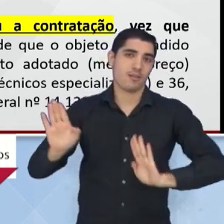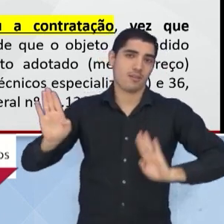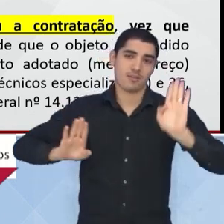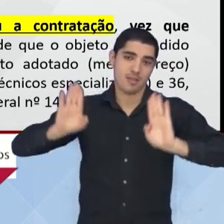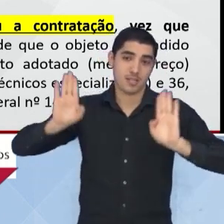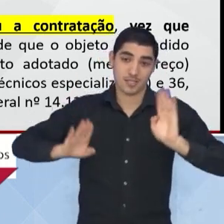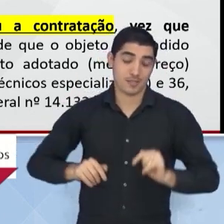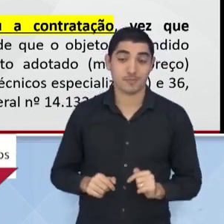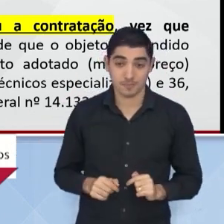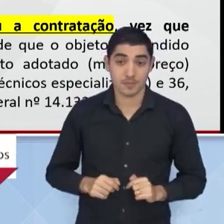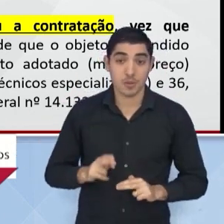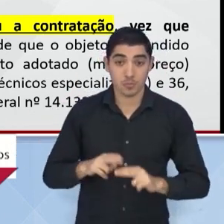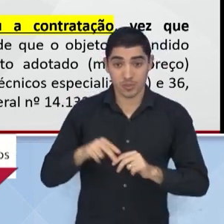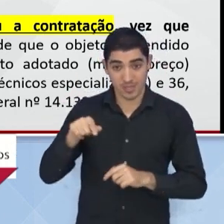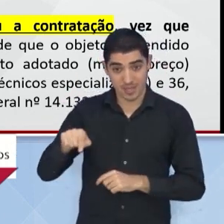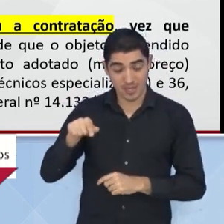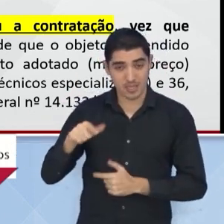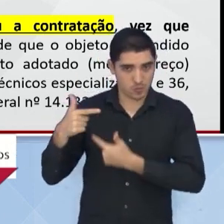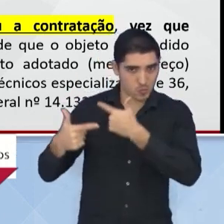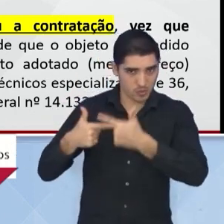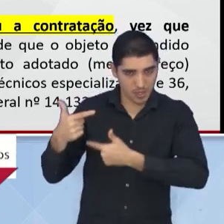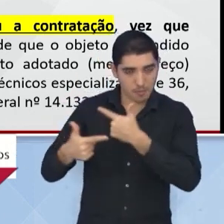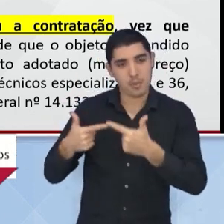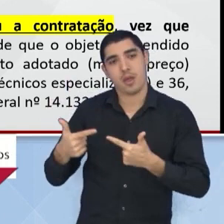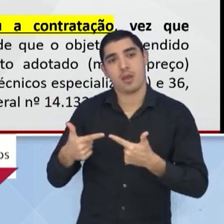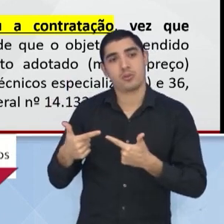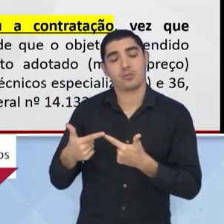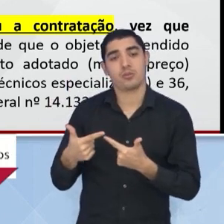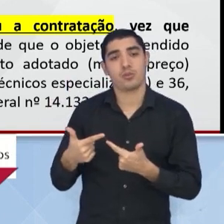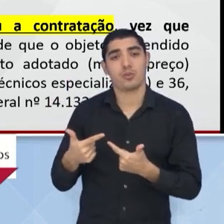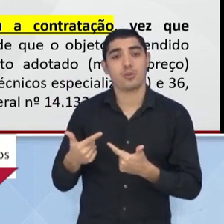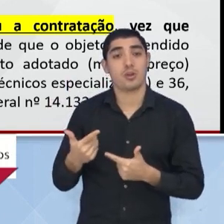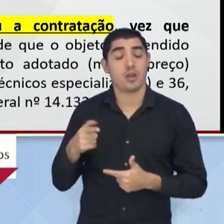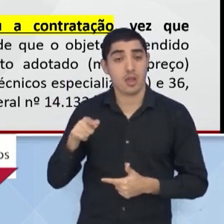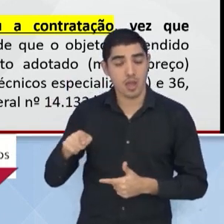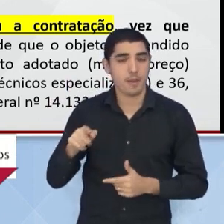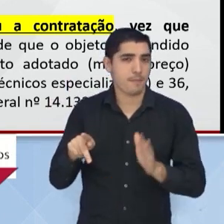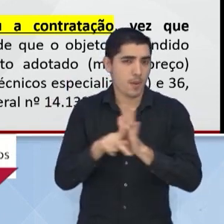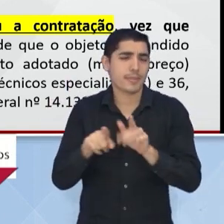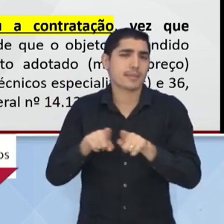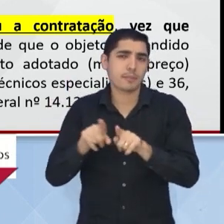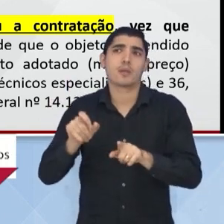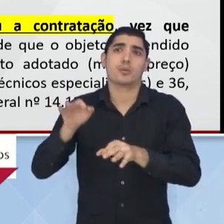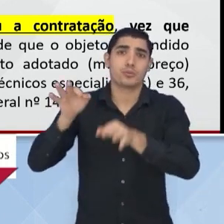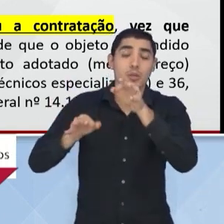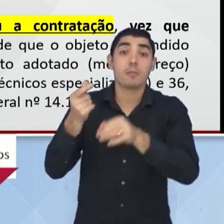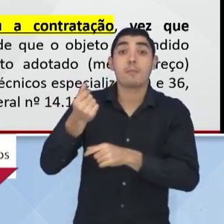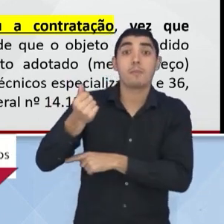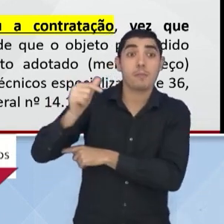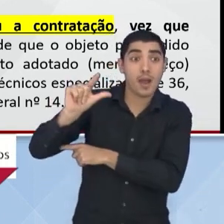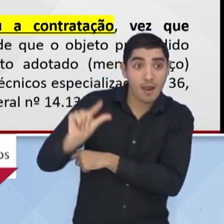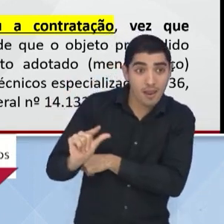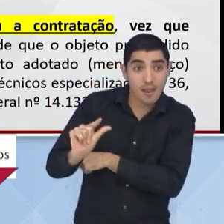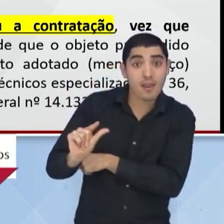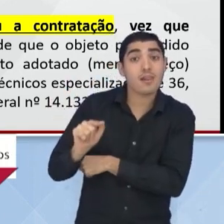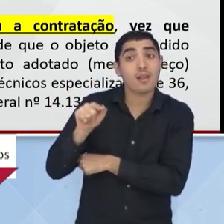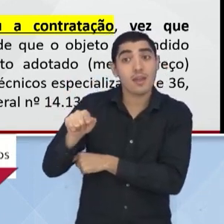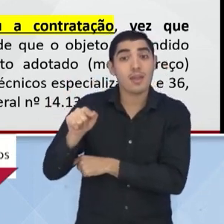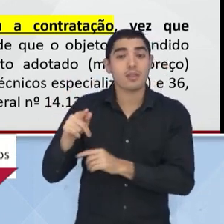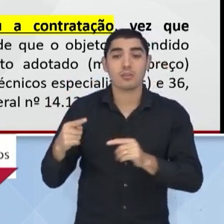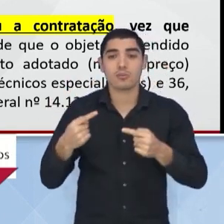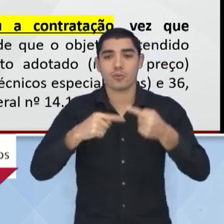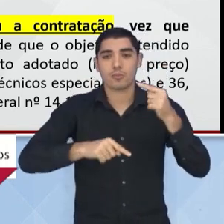entendimento de que o objeto pretendido serviço técnico especializado e o critério de julgamento menor preço desatende o estabelecido nos artigos